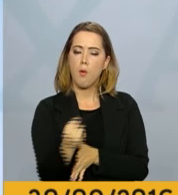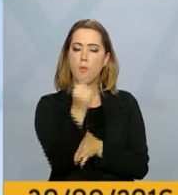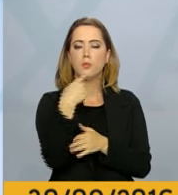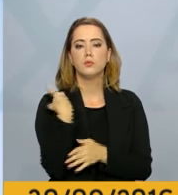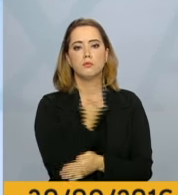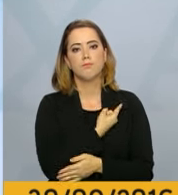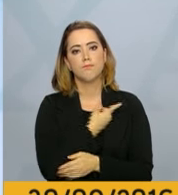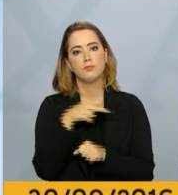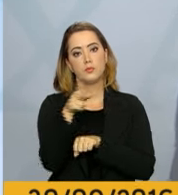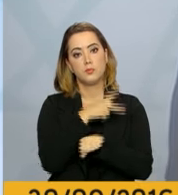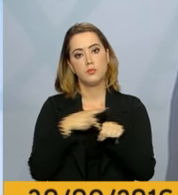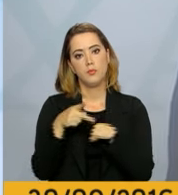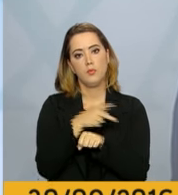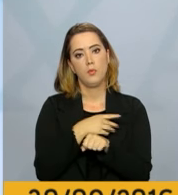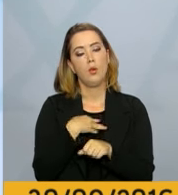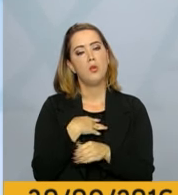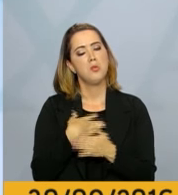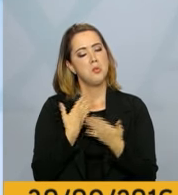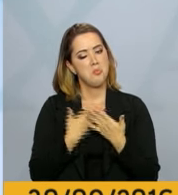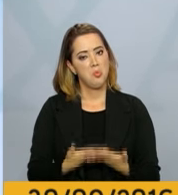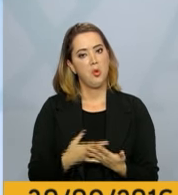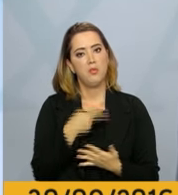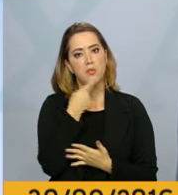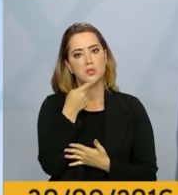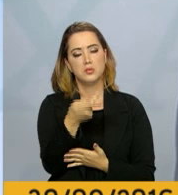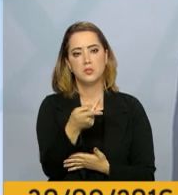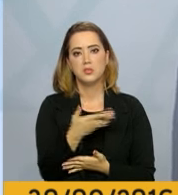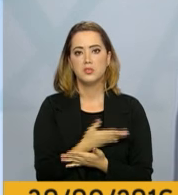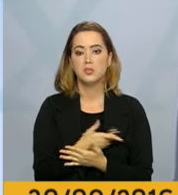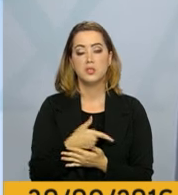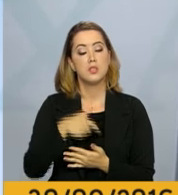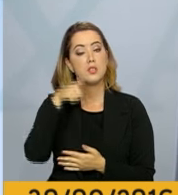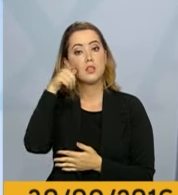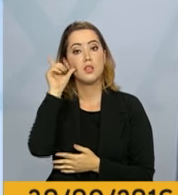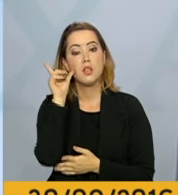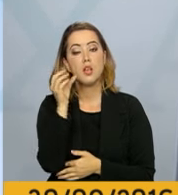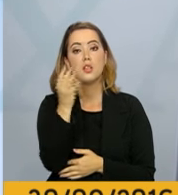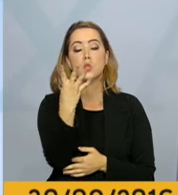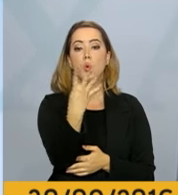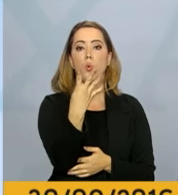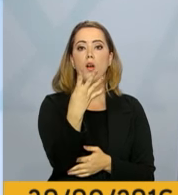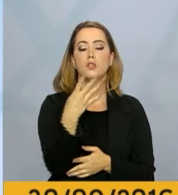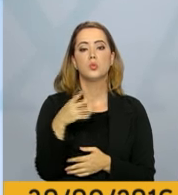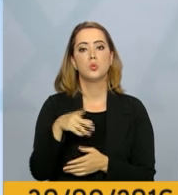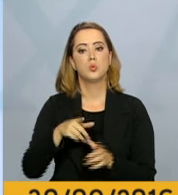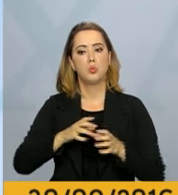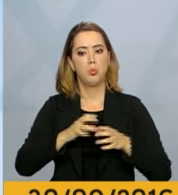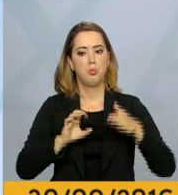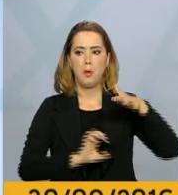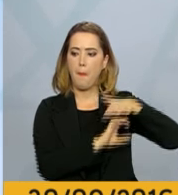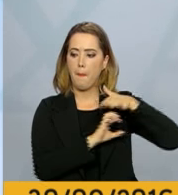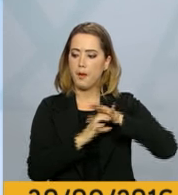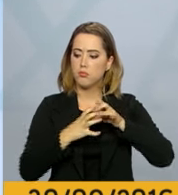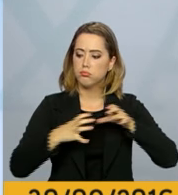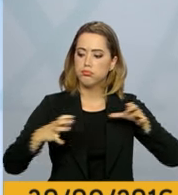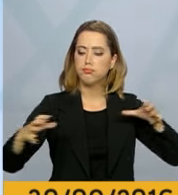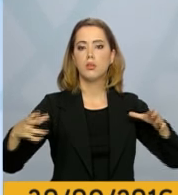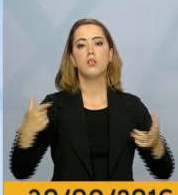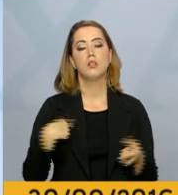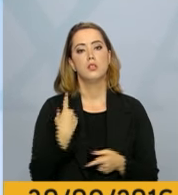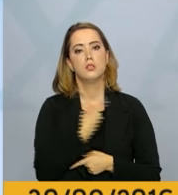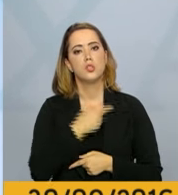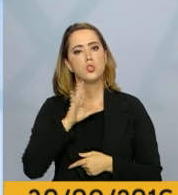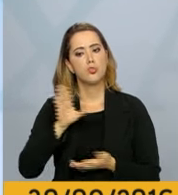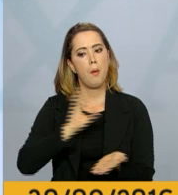país. Confesso a vocês que só antes de ontem eu recebi 4 grandes investidores que já aplicam no Brasil e